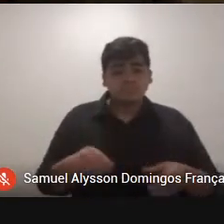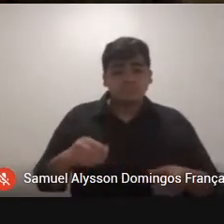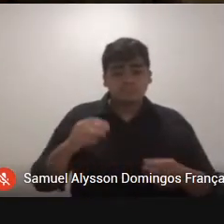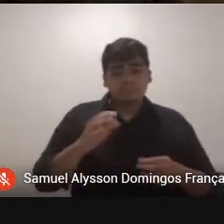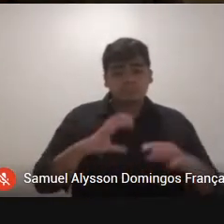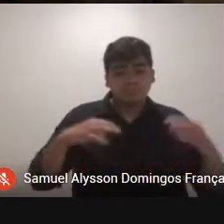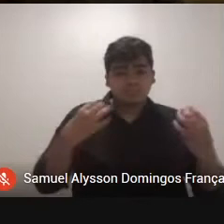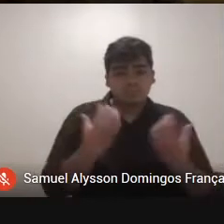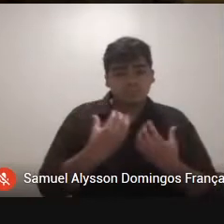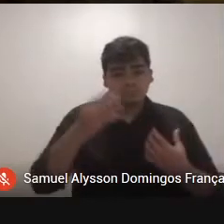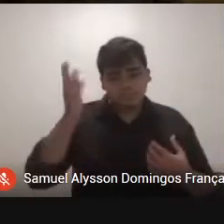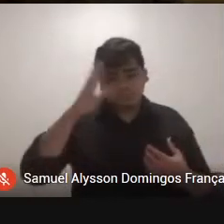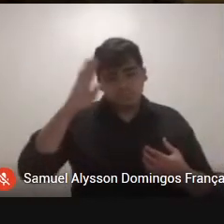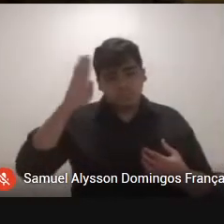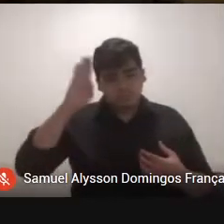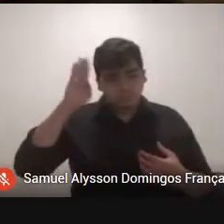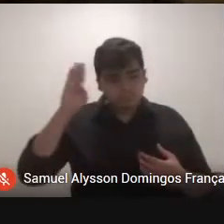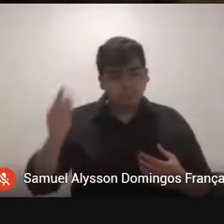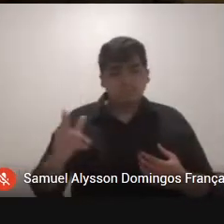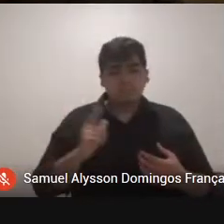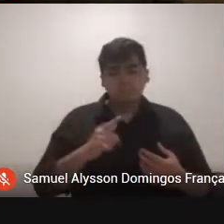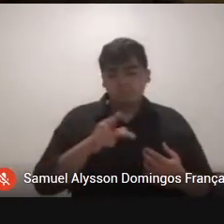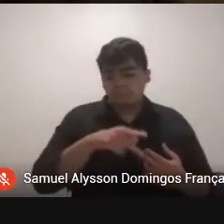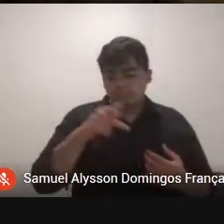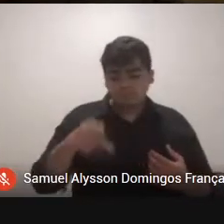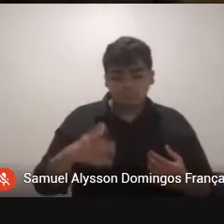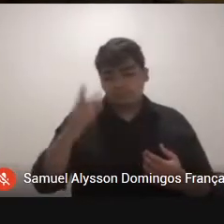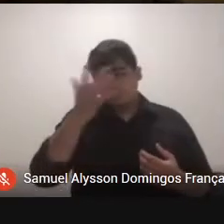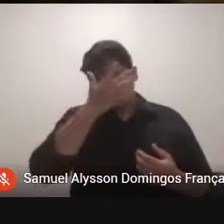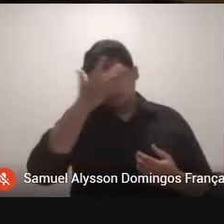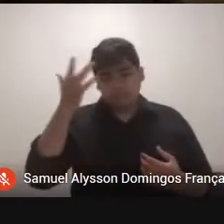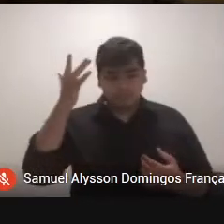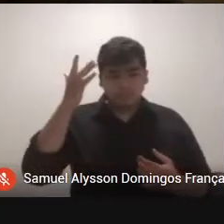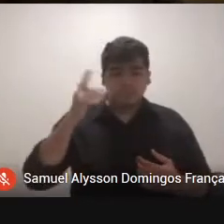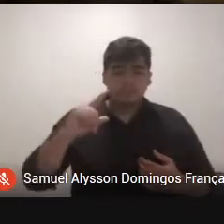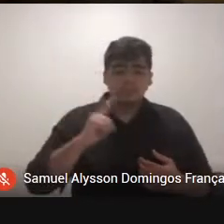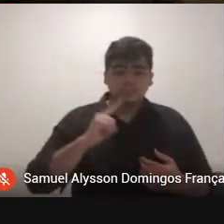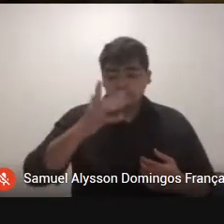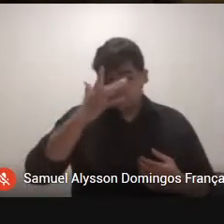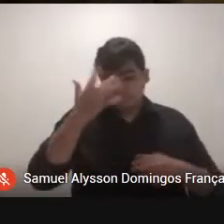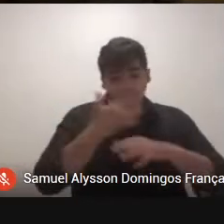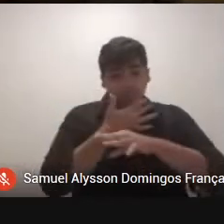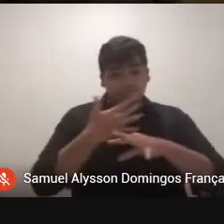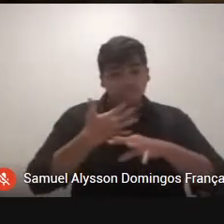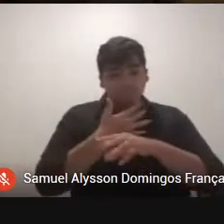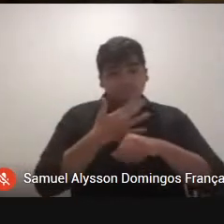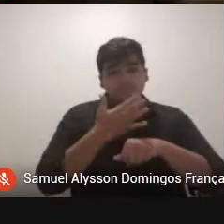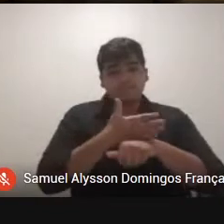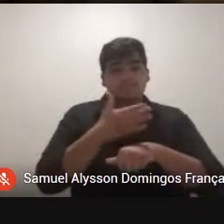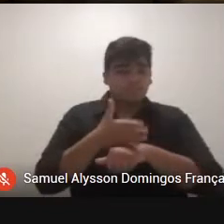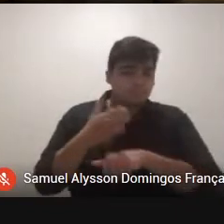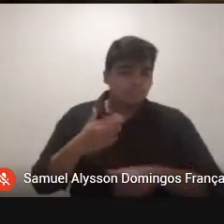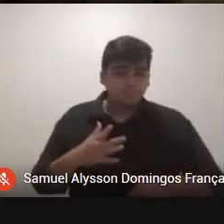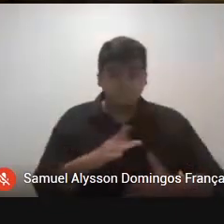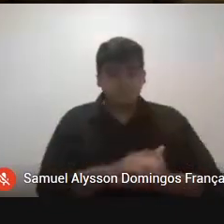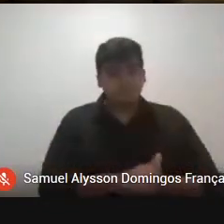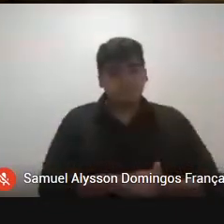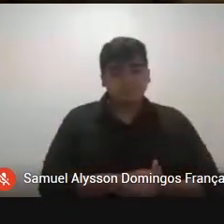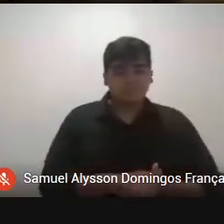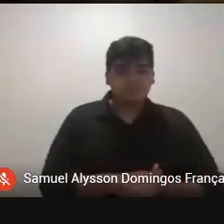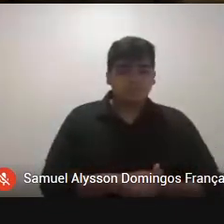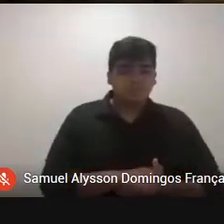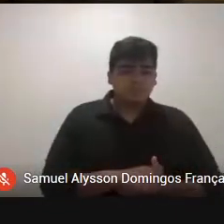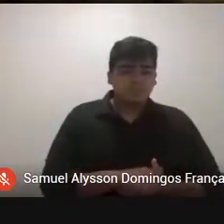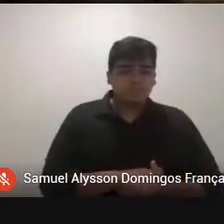os professores, as pessoas, a comunidade da cidade, né. Então, assim, um